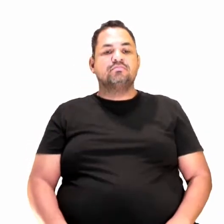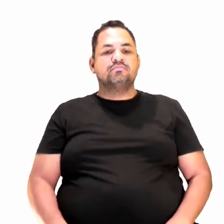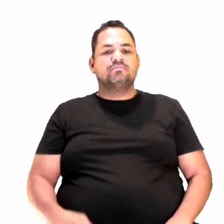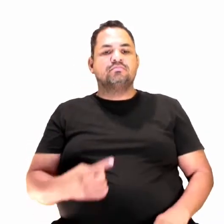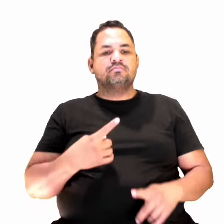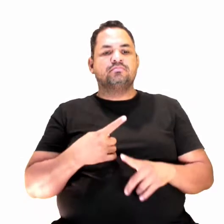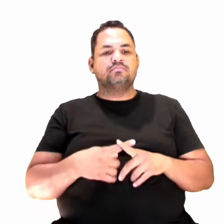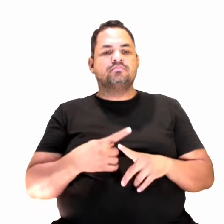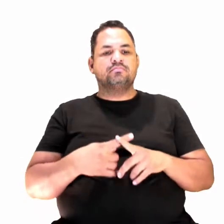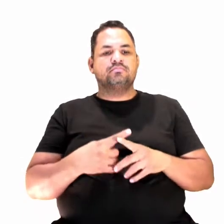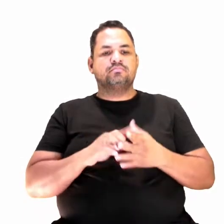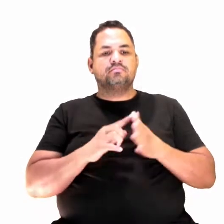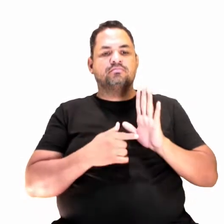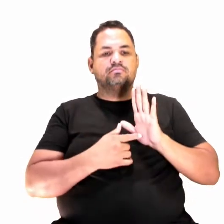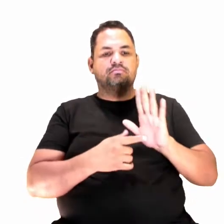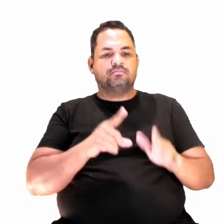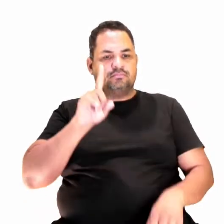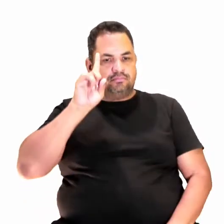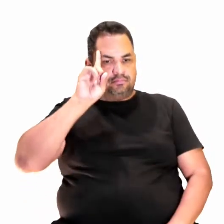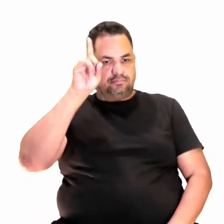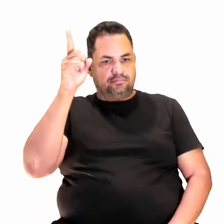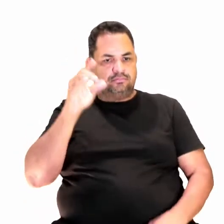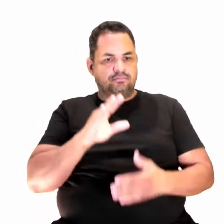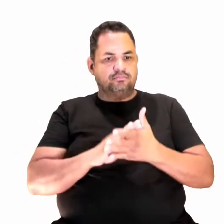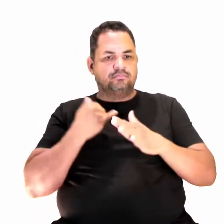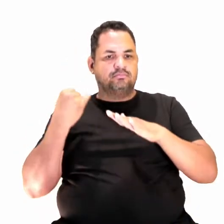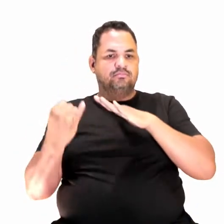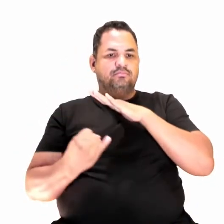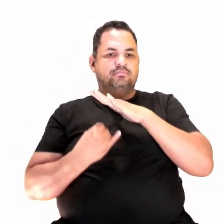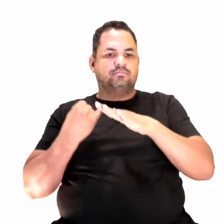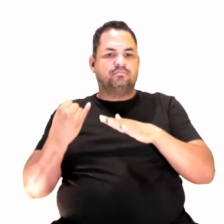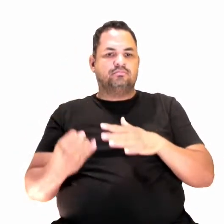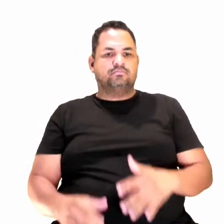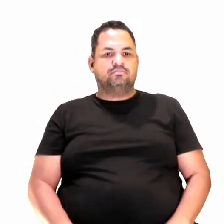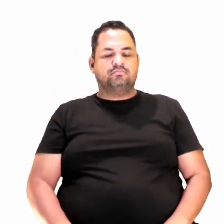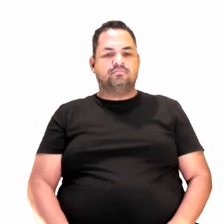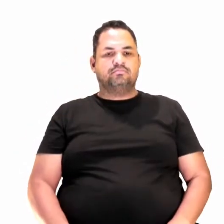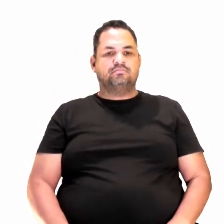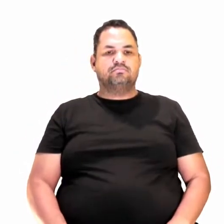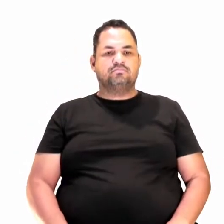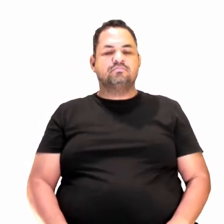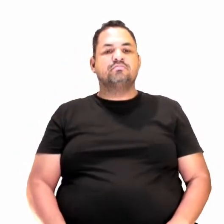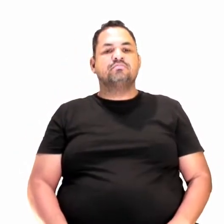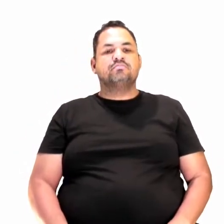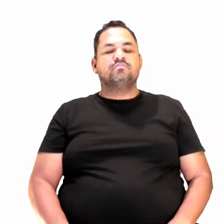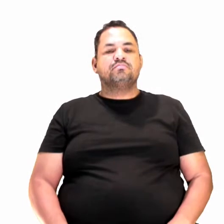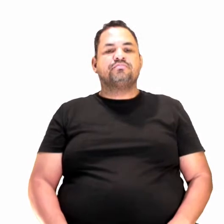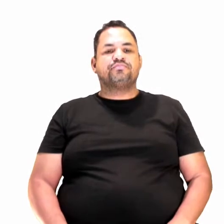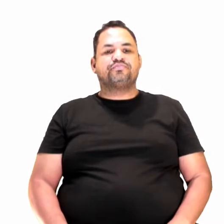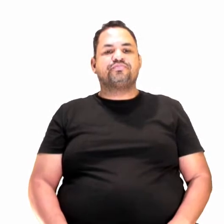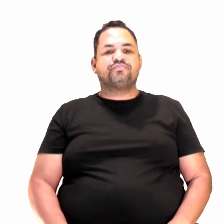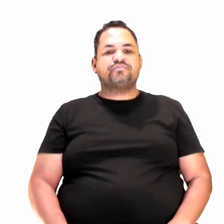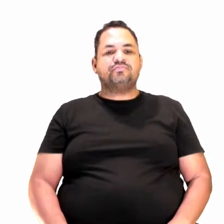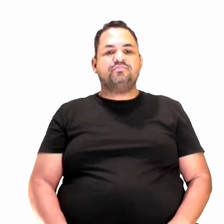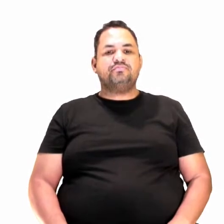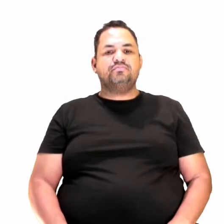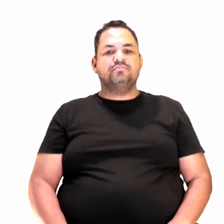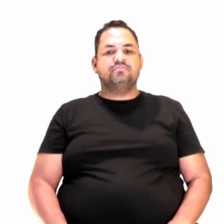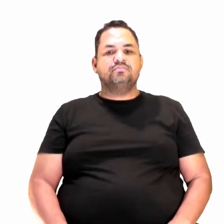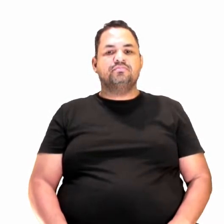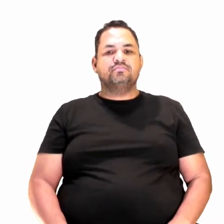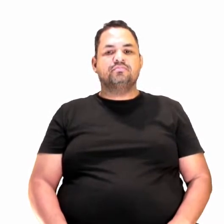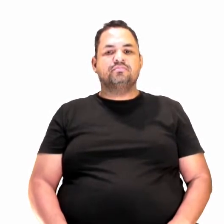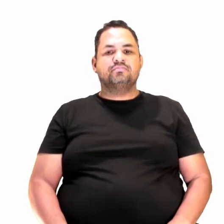porque o can, ele expressa uma ideia de ser mais informal e o may já é mais formal. Então, I may be suffering from